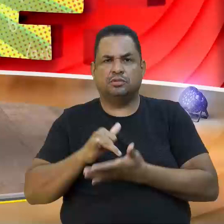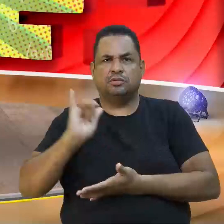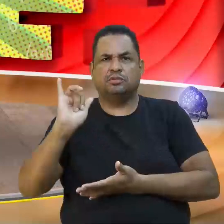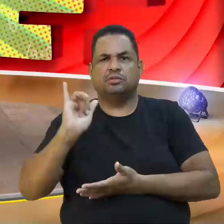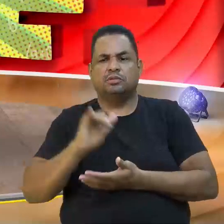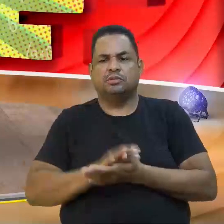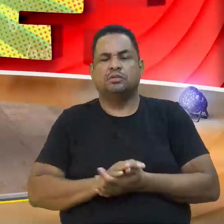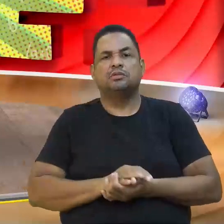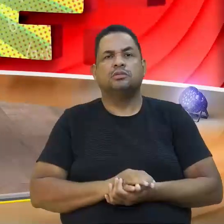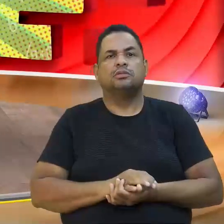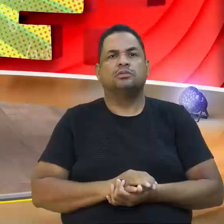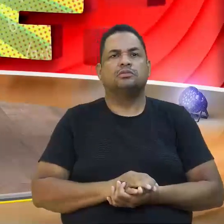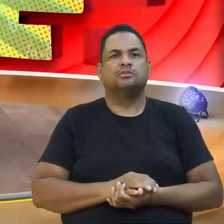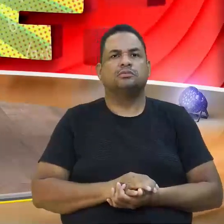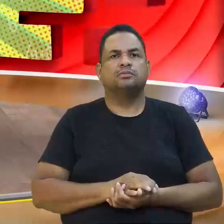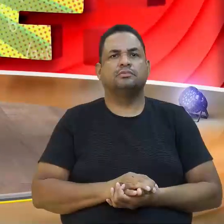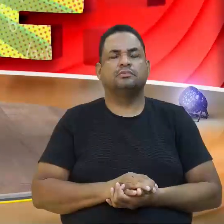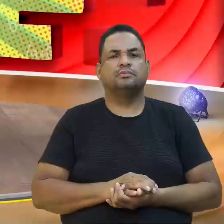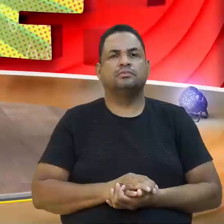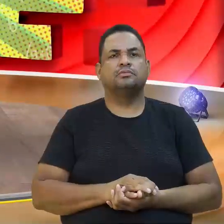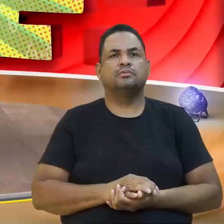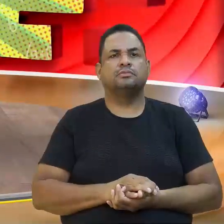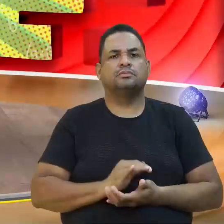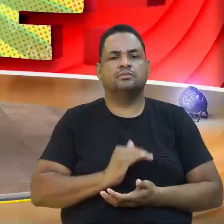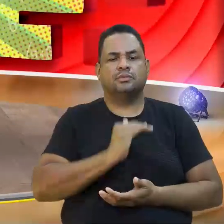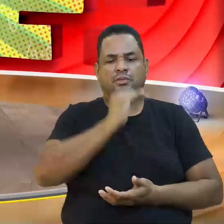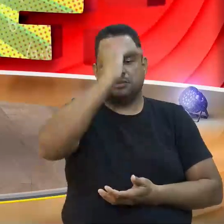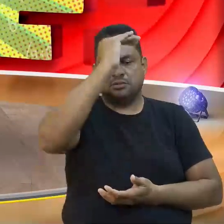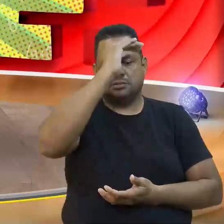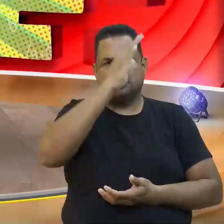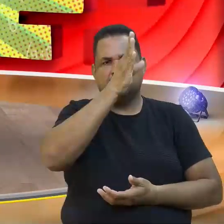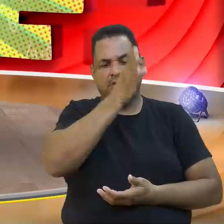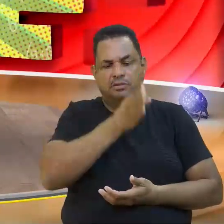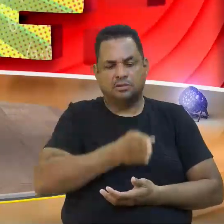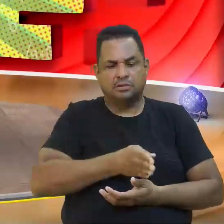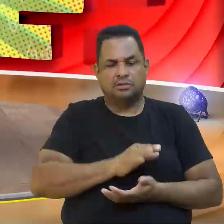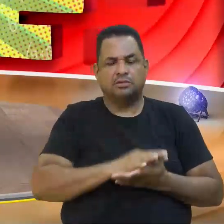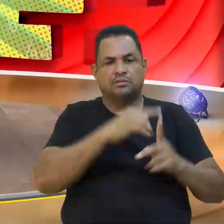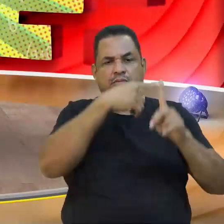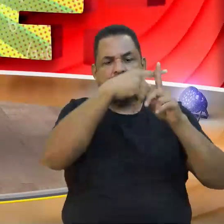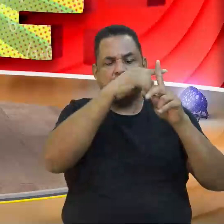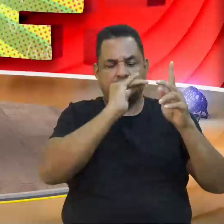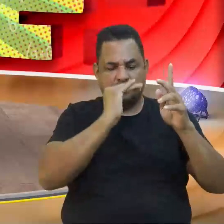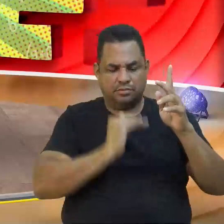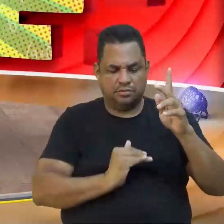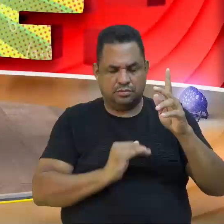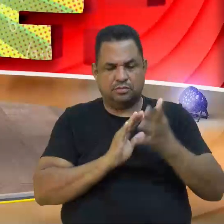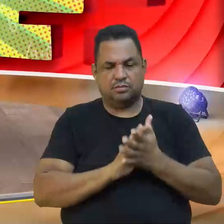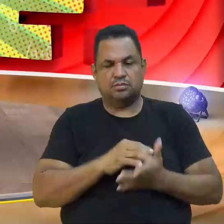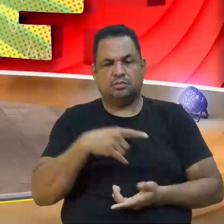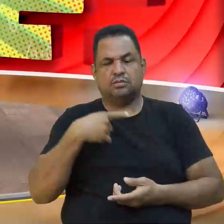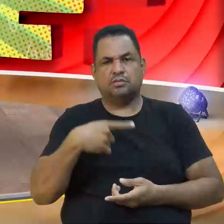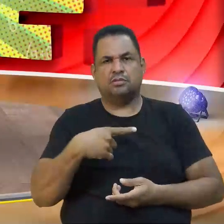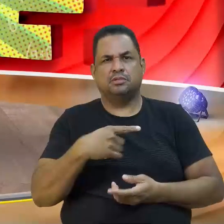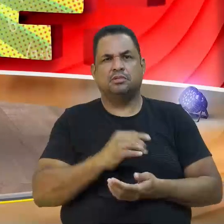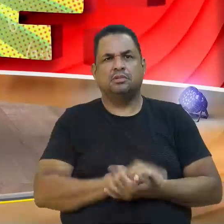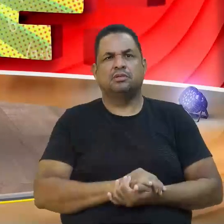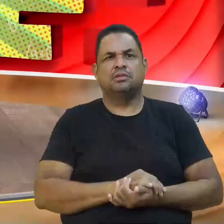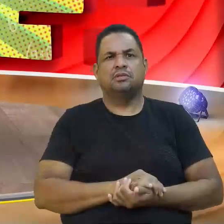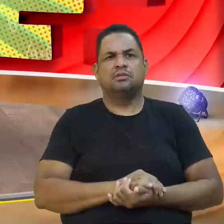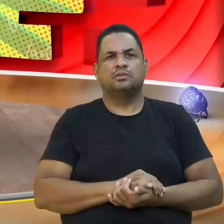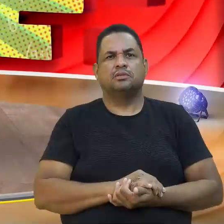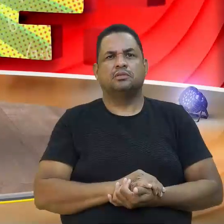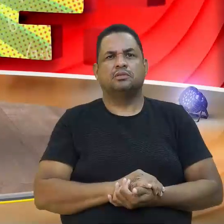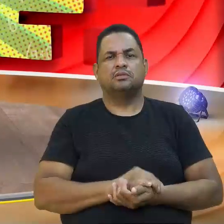para a esquerda, negativo. Para cima do eixo, também valores positivos, abaixo, valores negativos. Então, esse é o